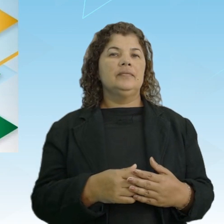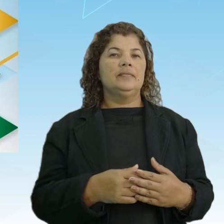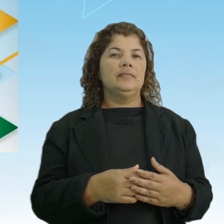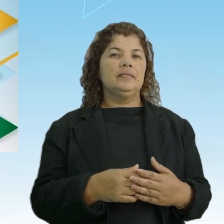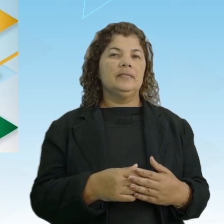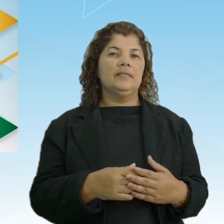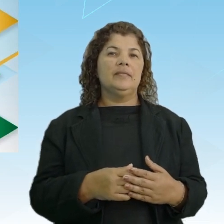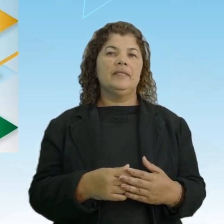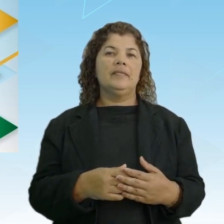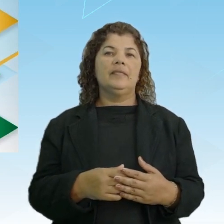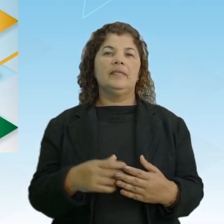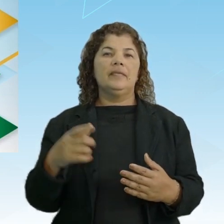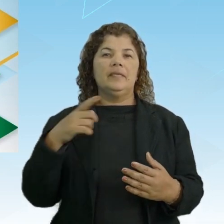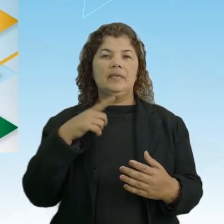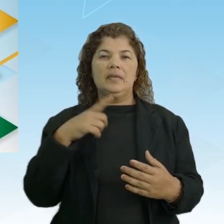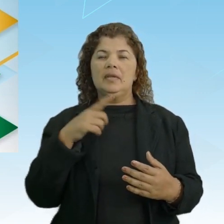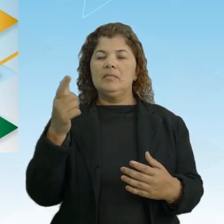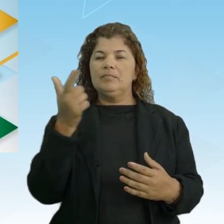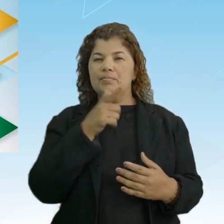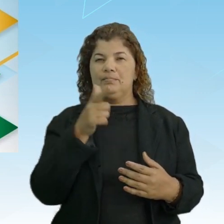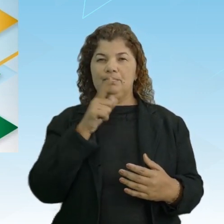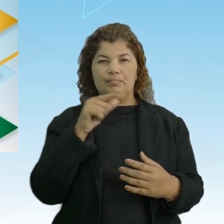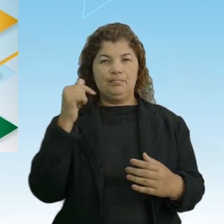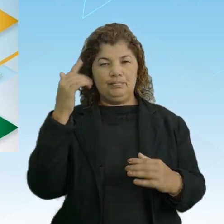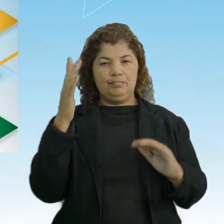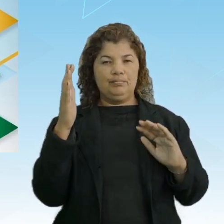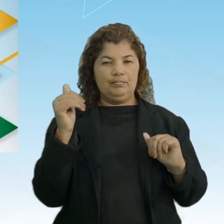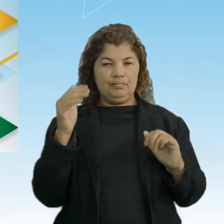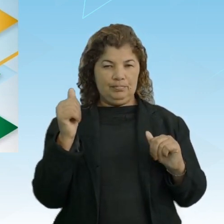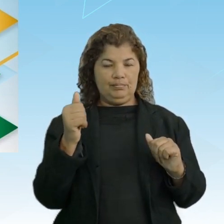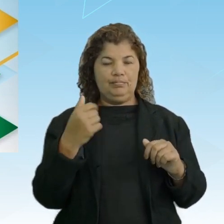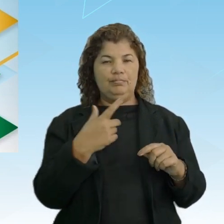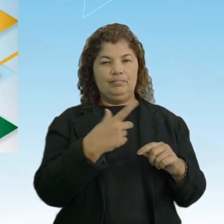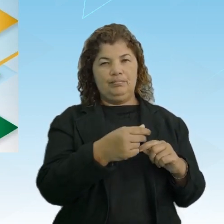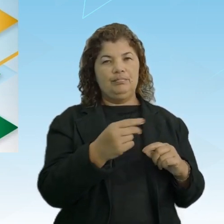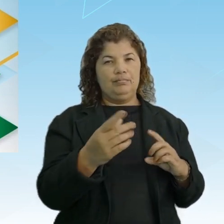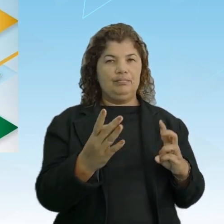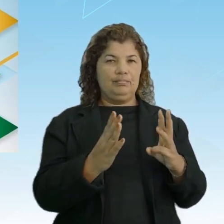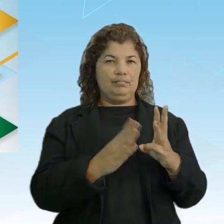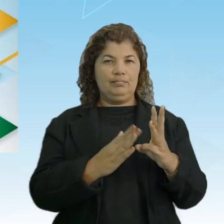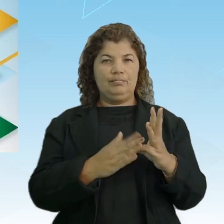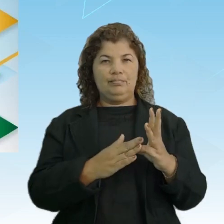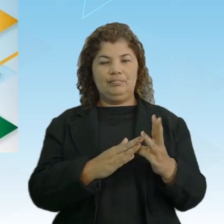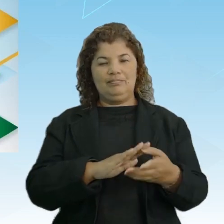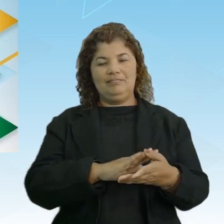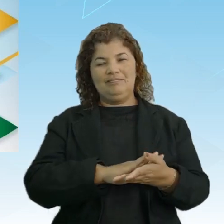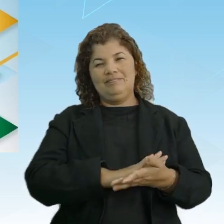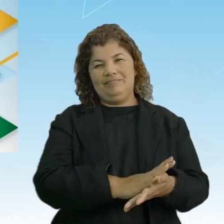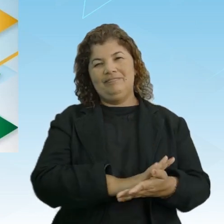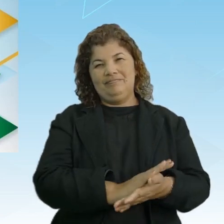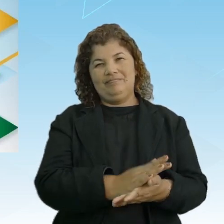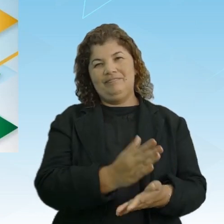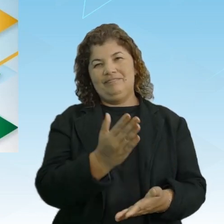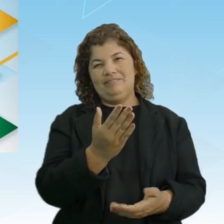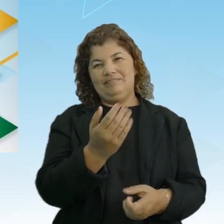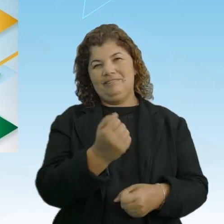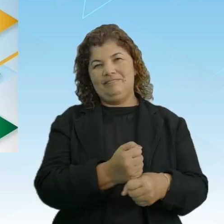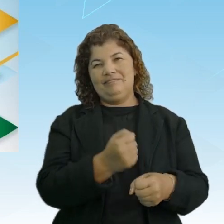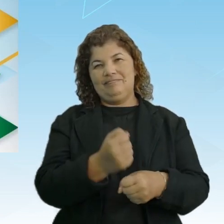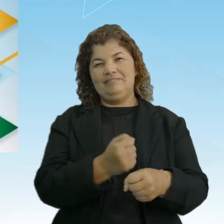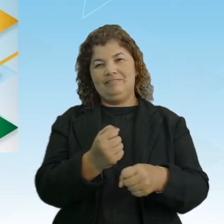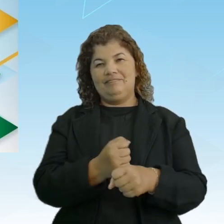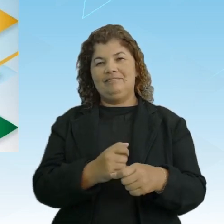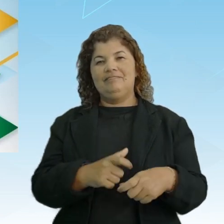nos conta a vitória dos espanhóis sobre os nativos, à custa de quê? Do extermínio deles. Na maioria